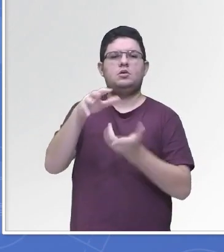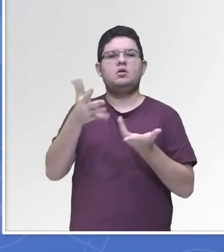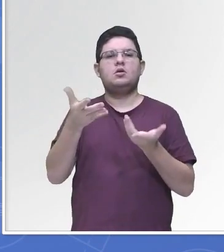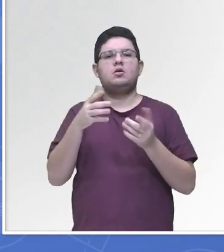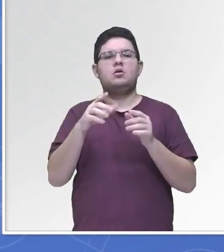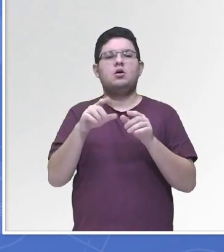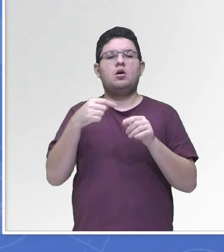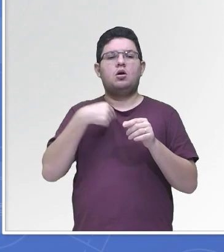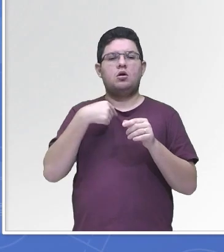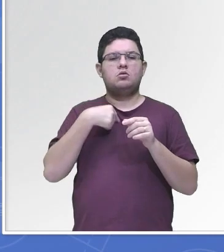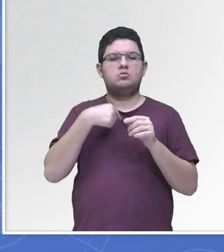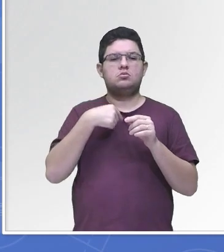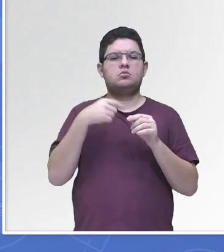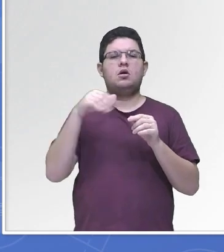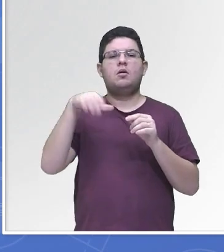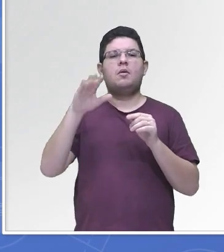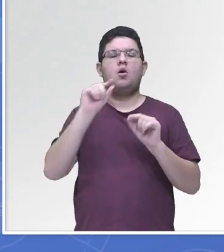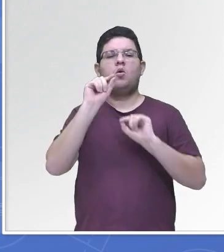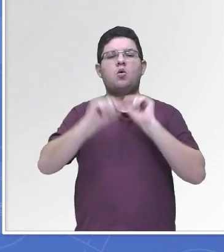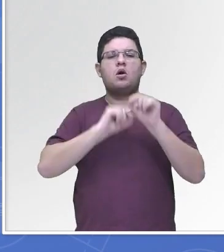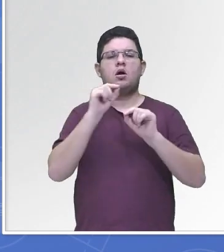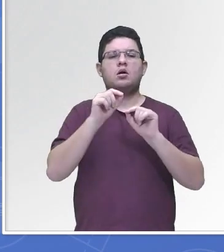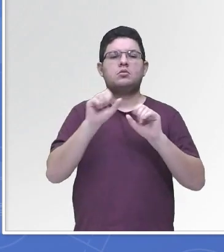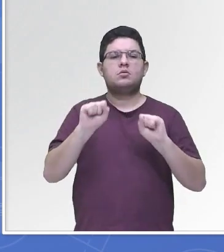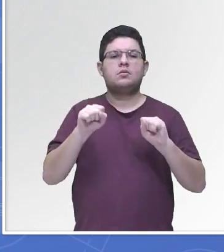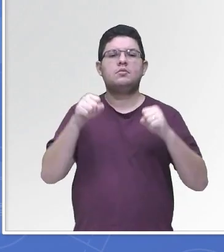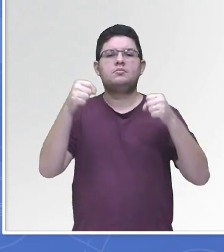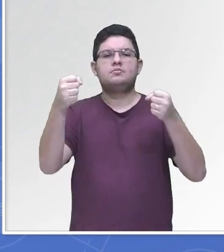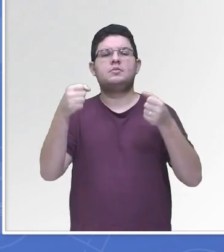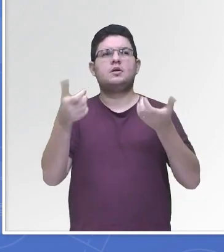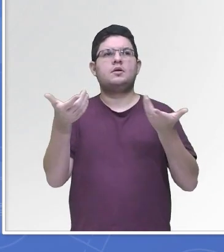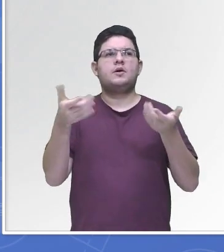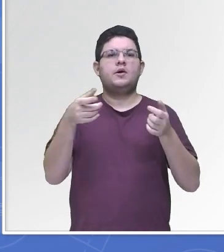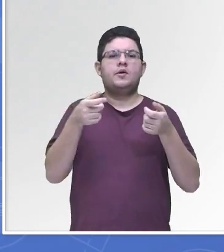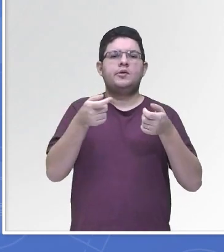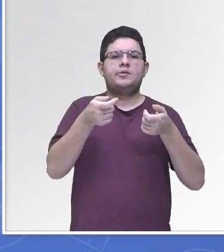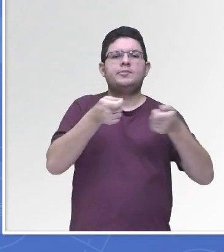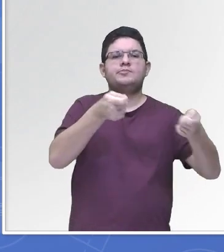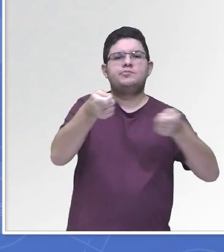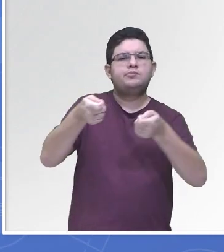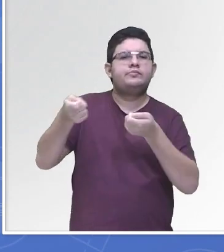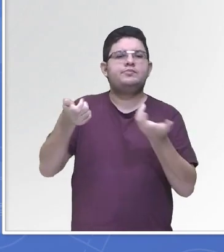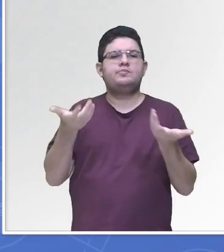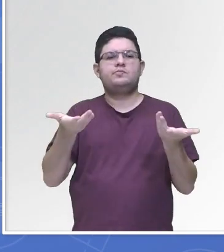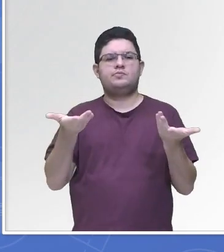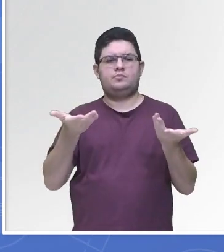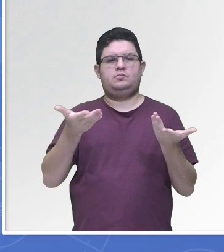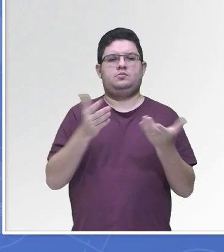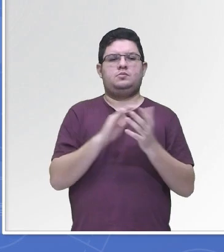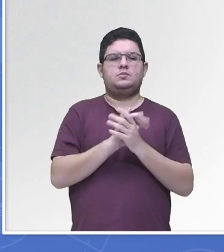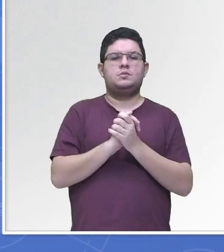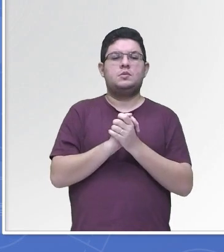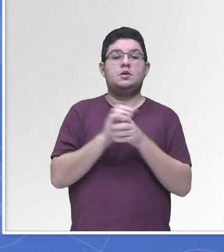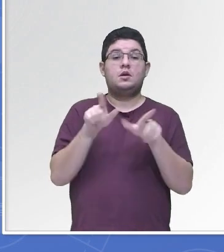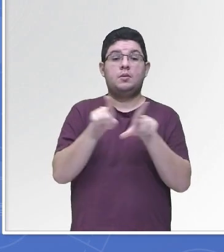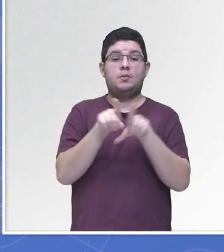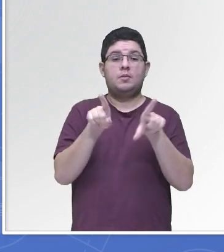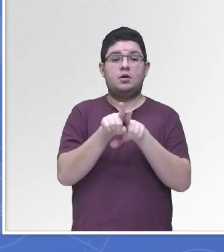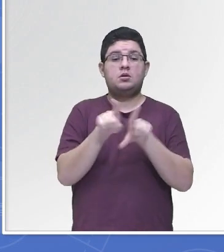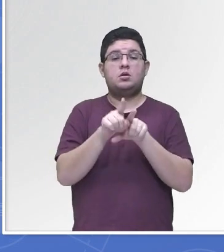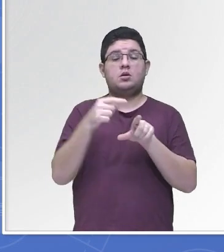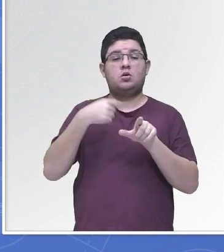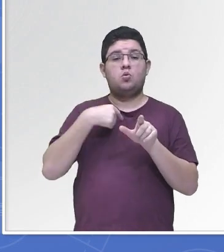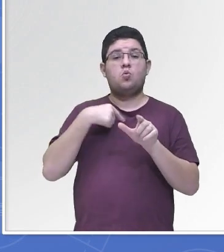né? Vou pedir para a diretora botar aí novamente a razão para vocês, a razão instrumental, só para vocês entenderem melhor. Quando eu começo a